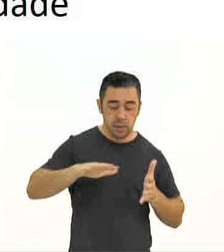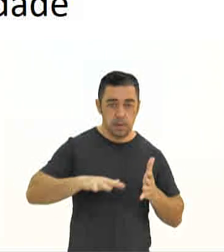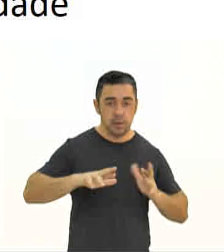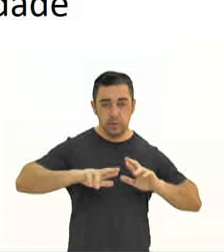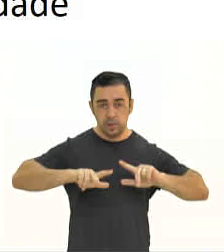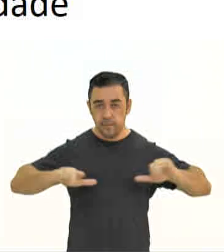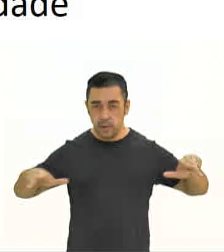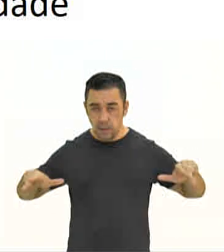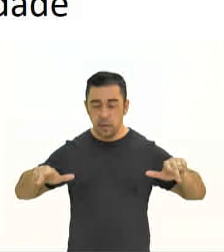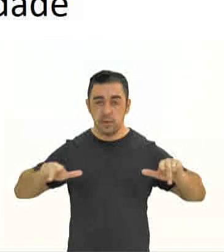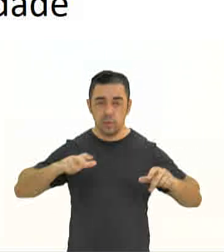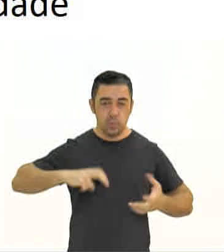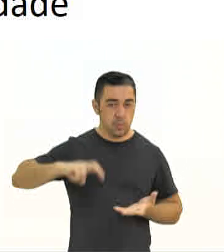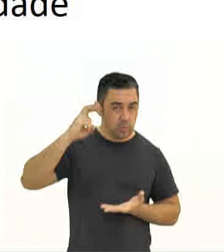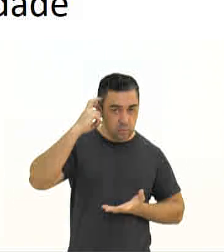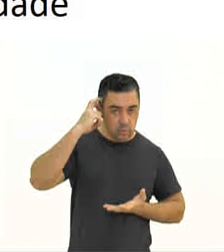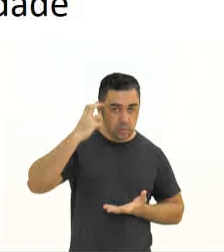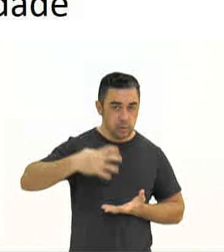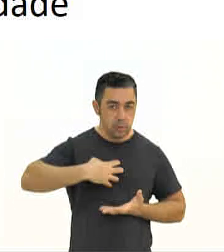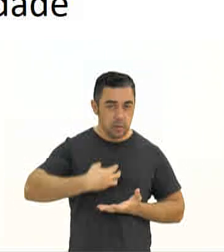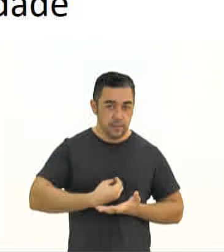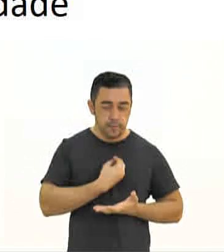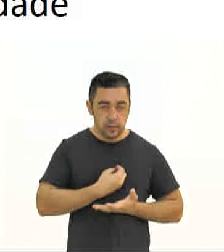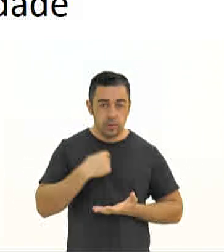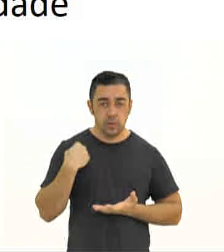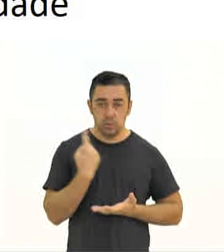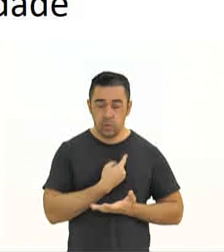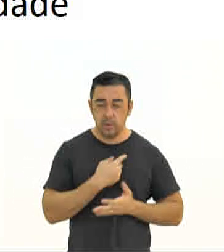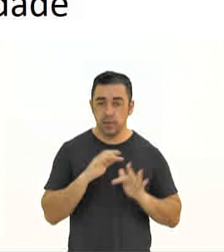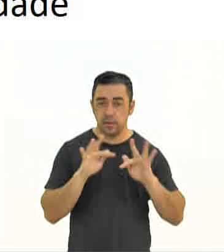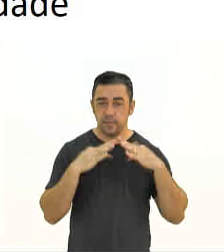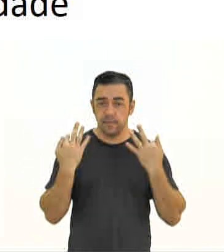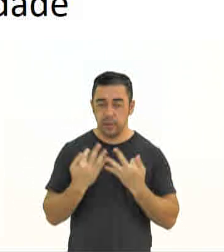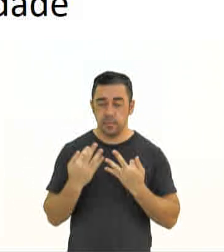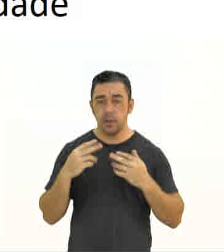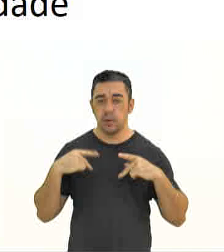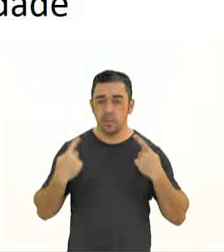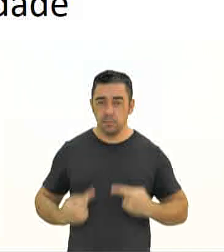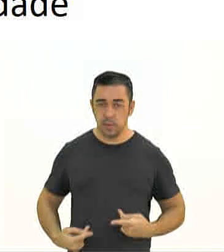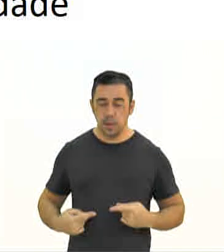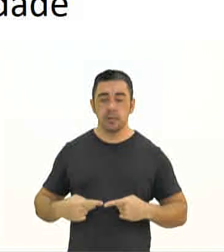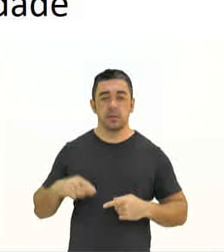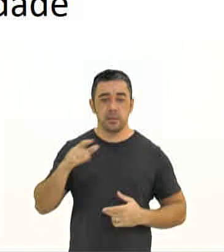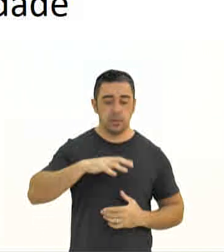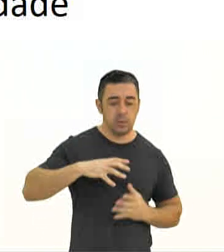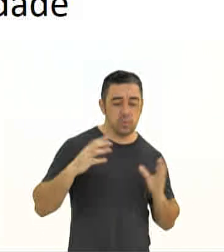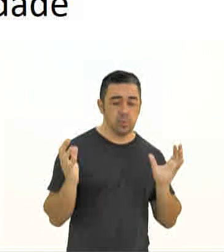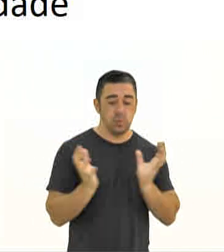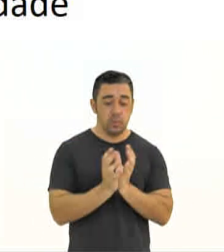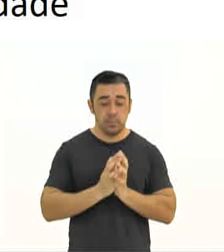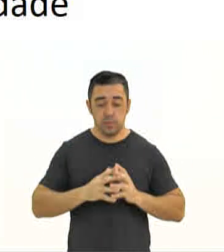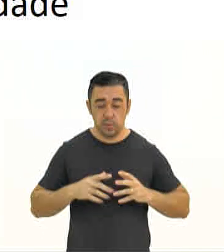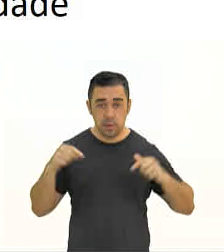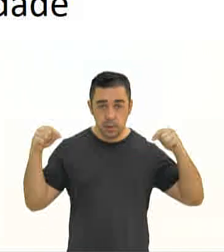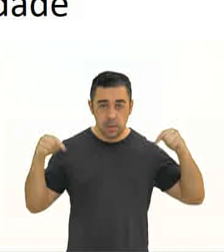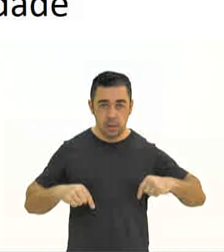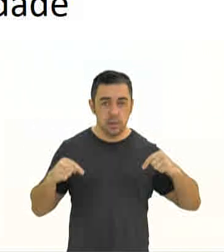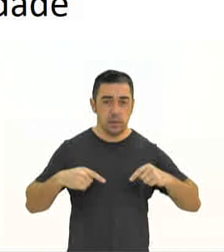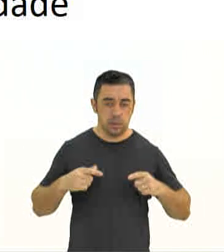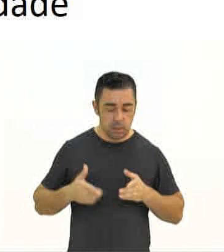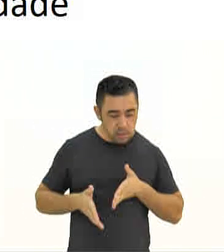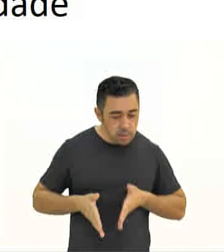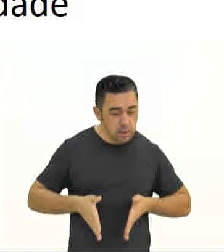diversidade de culturas e formas de vida, mas somos uma família humana e uma comunidade terrestre com um destino